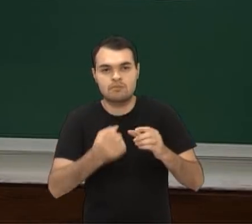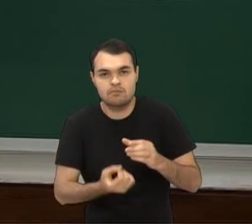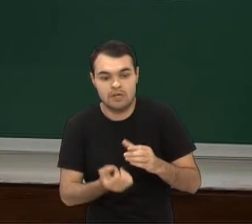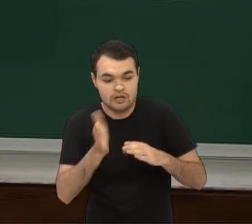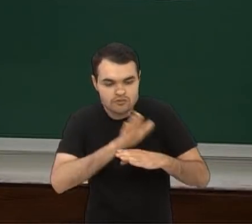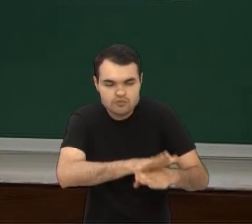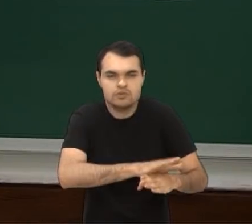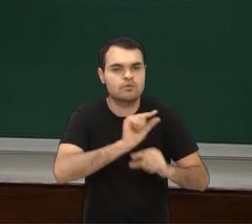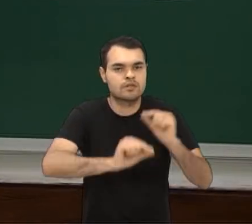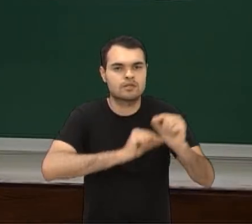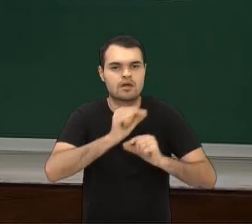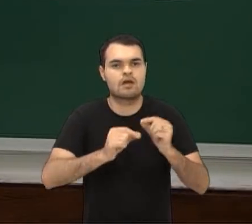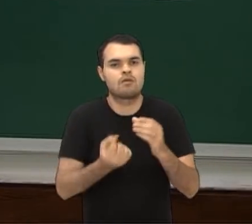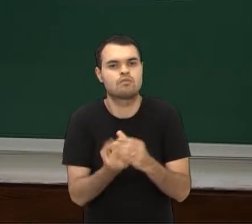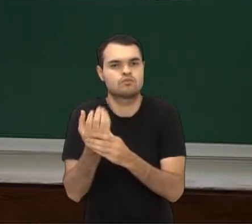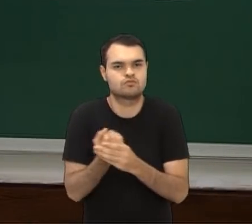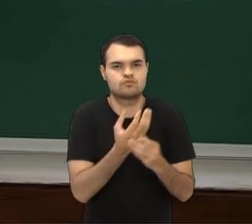seu caderninho.